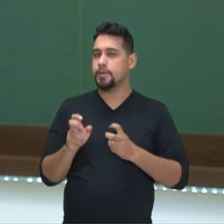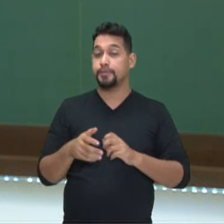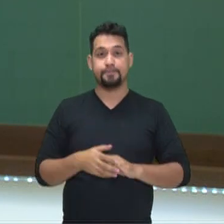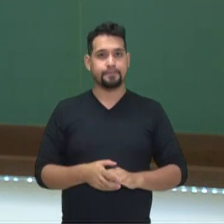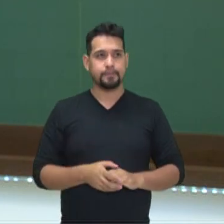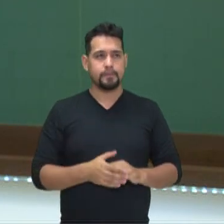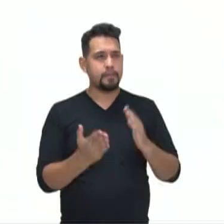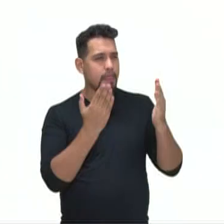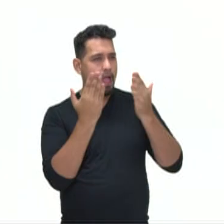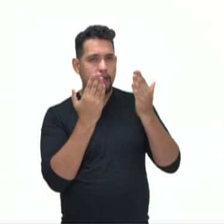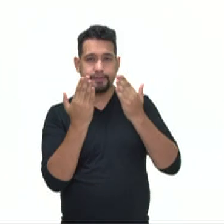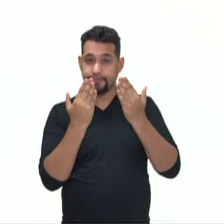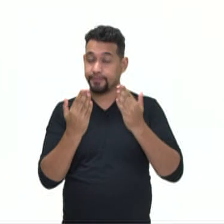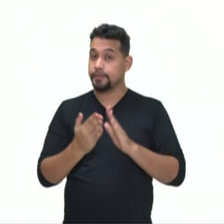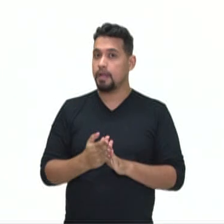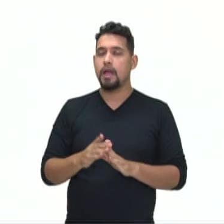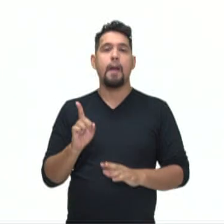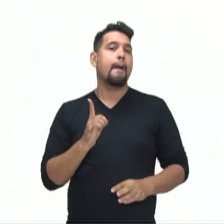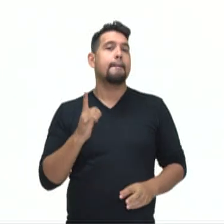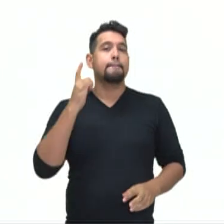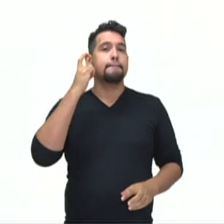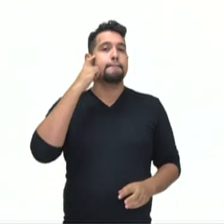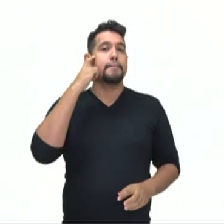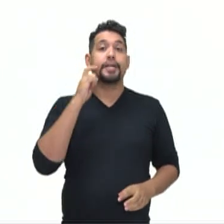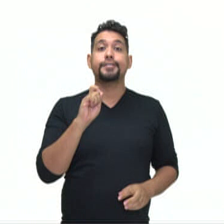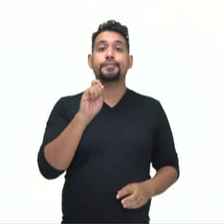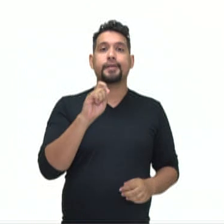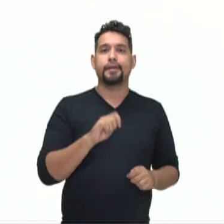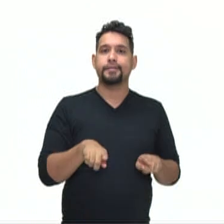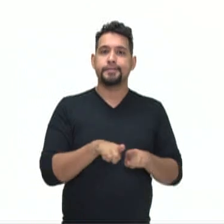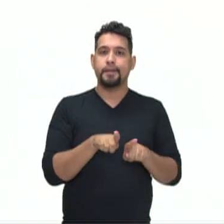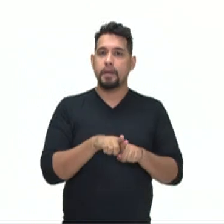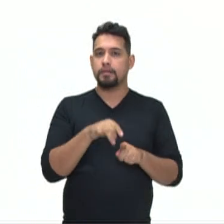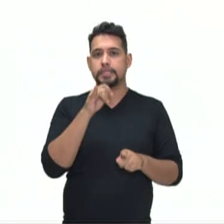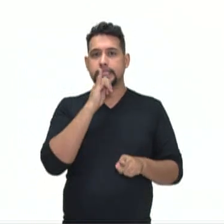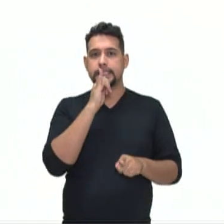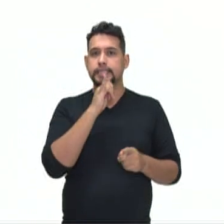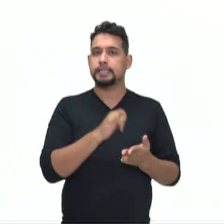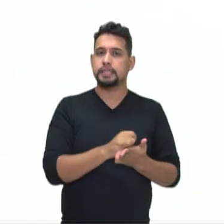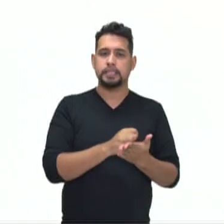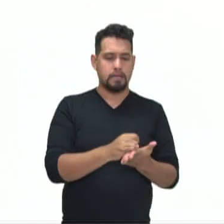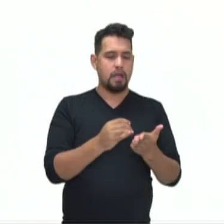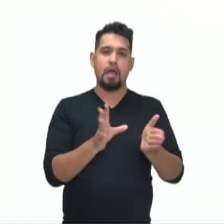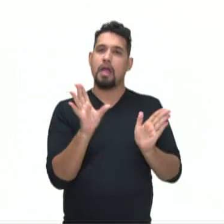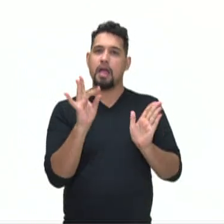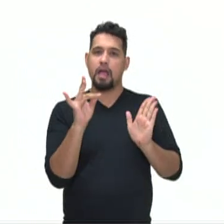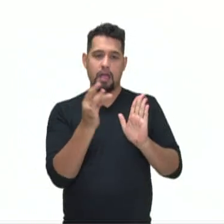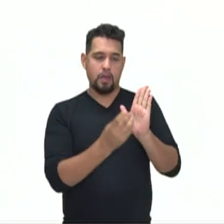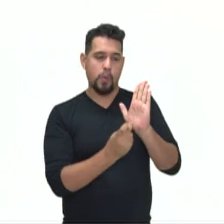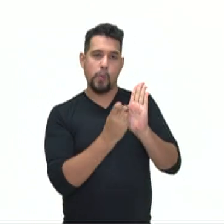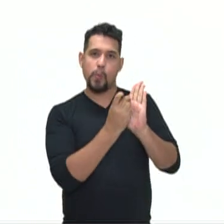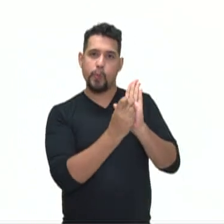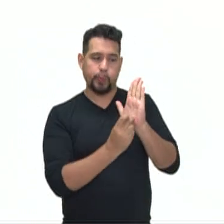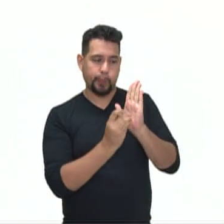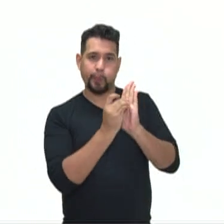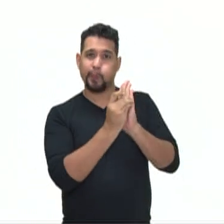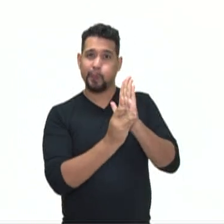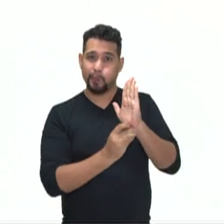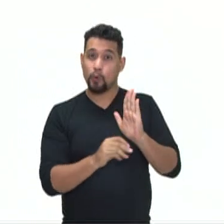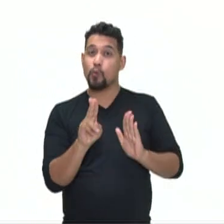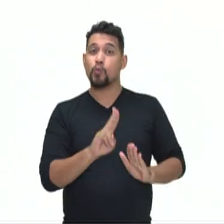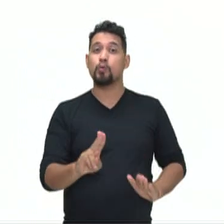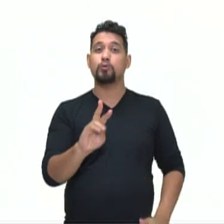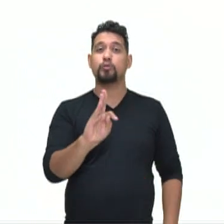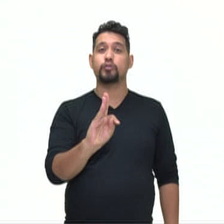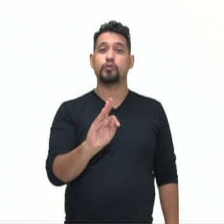Vamos analisar. Pensando em economizar na impressão de suas embalagens, a empresa passou a